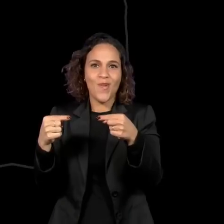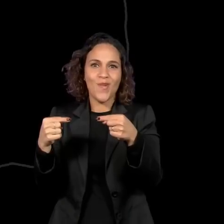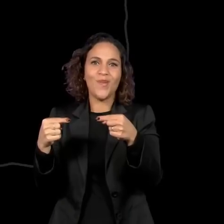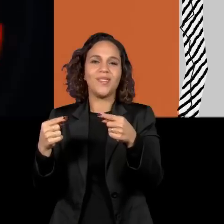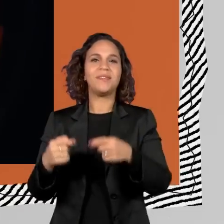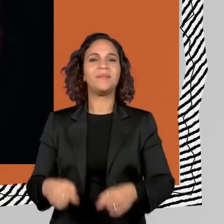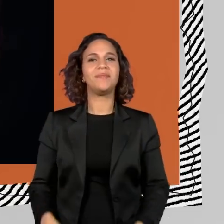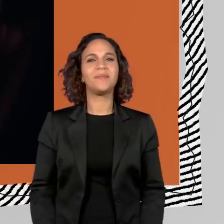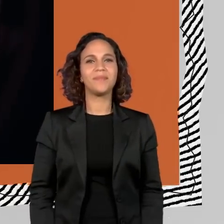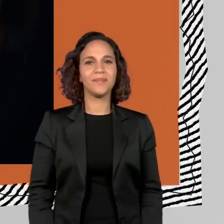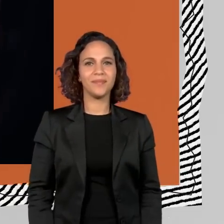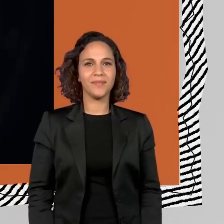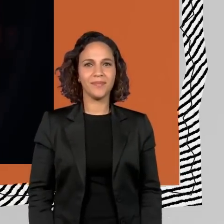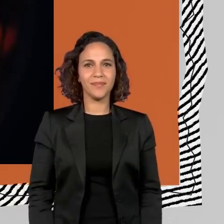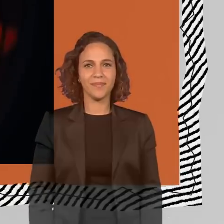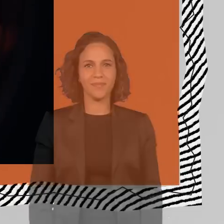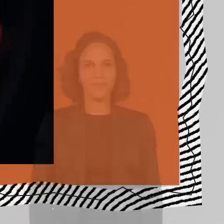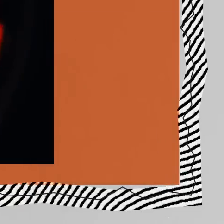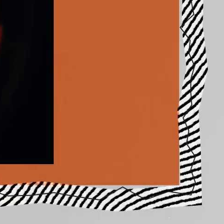entendeu?